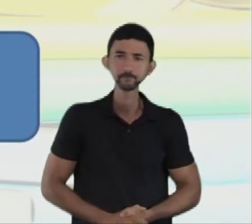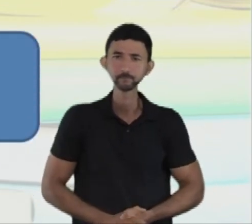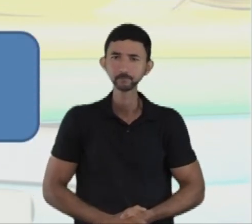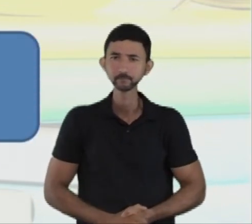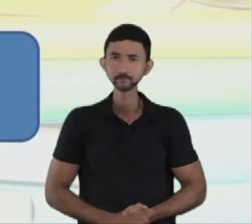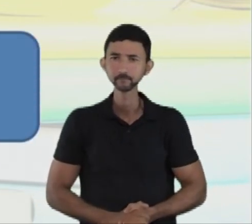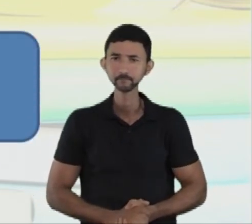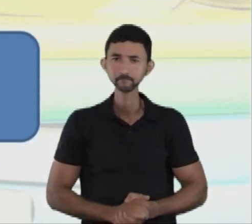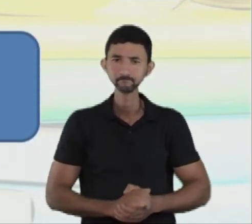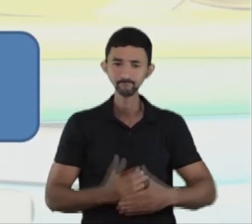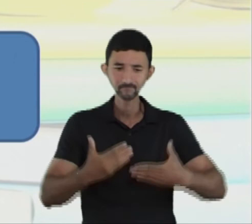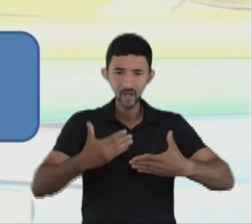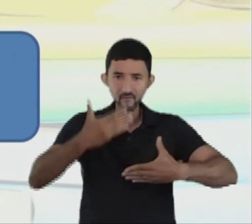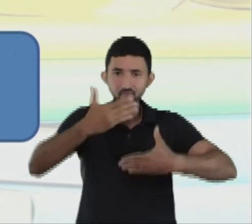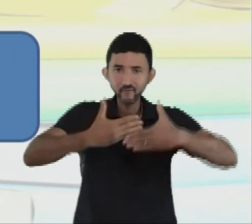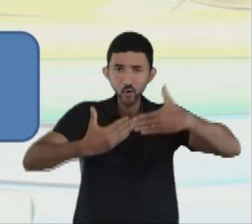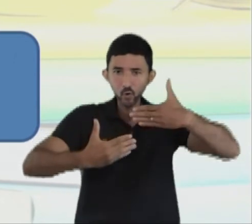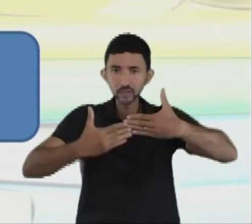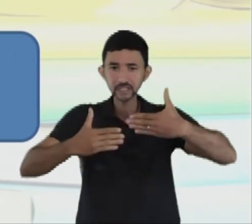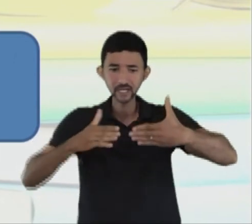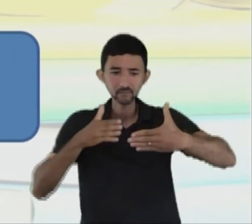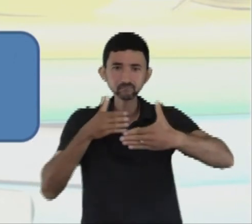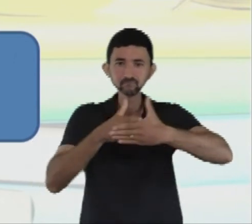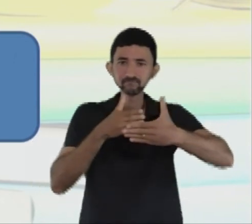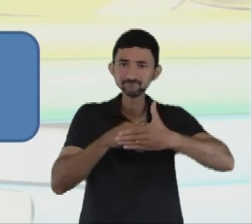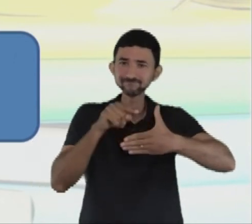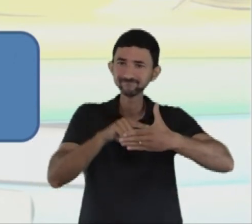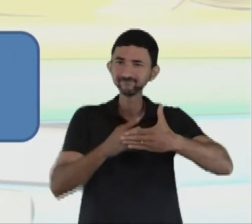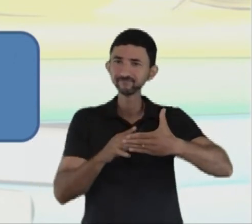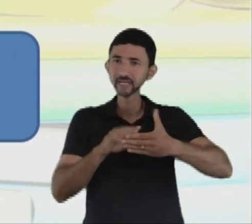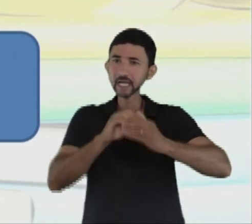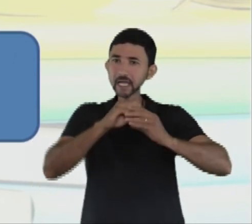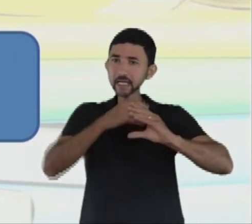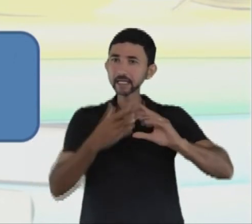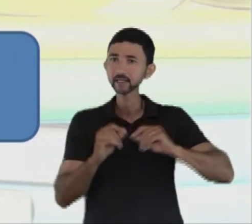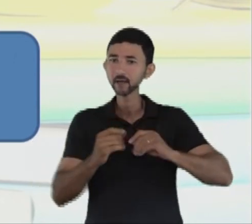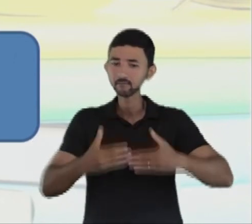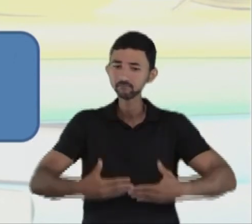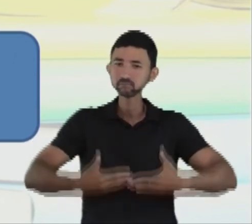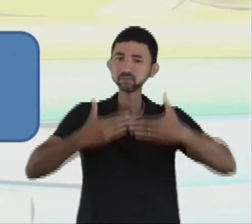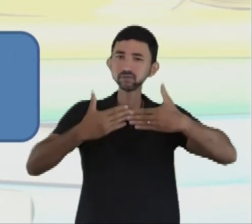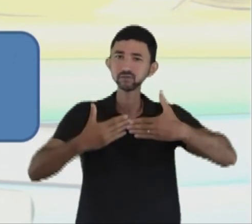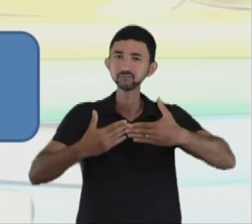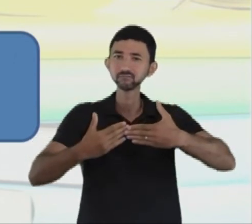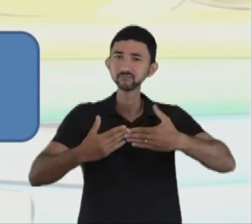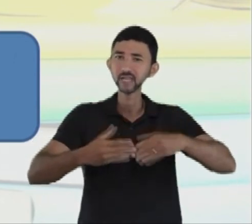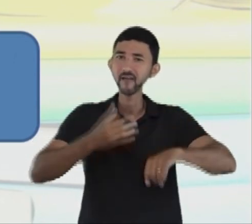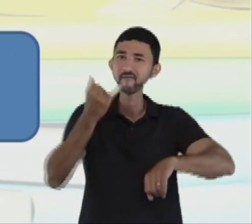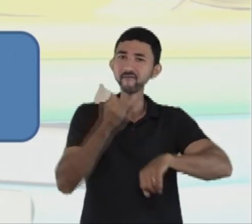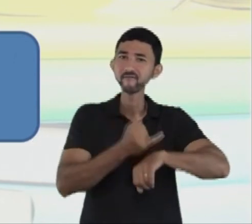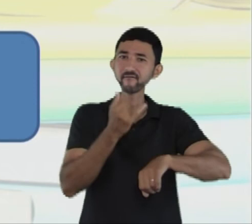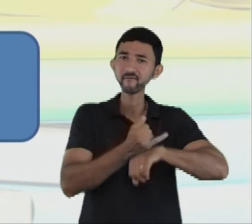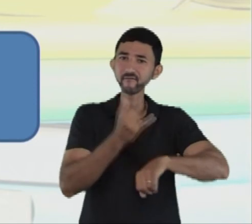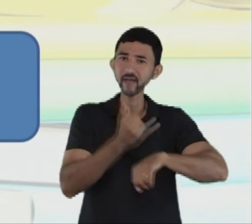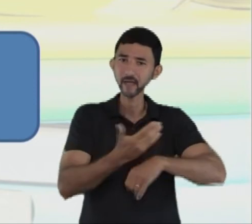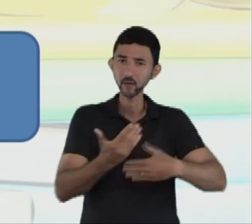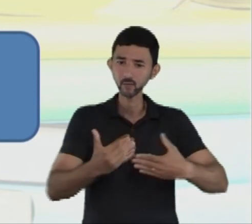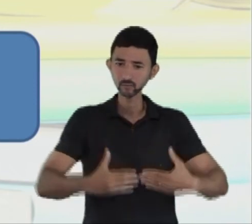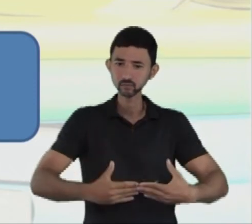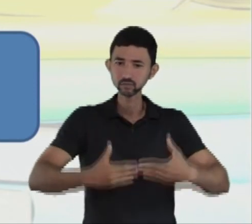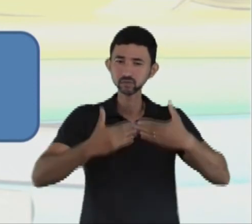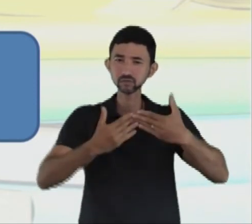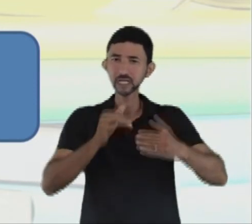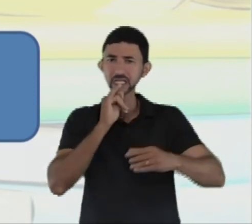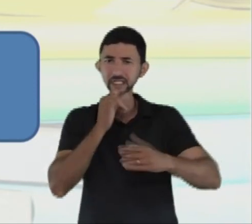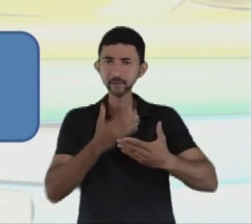Essa fronteira ideológica foi caracterizada nesse período como cortina de ferro, ou seja, era uma cortina